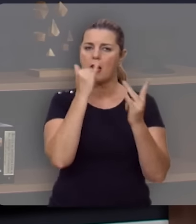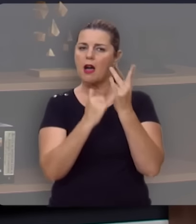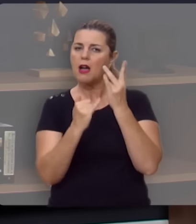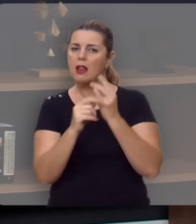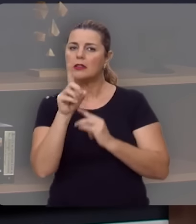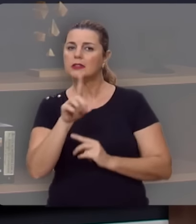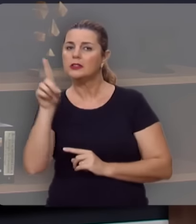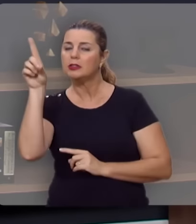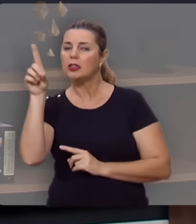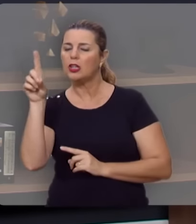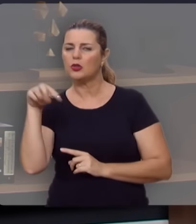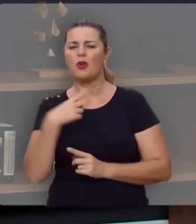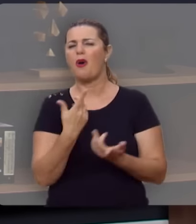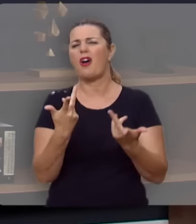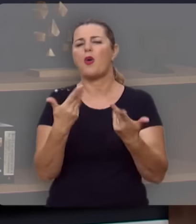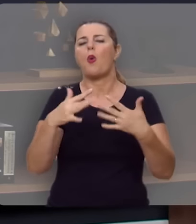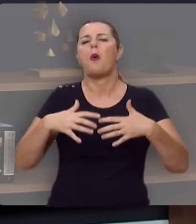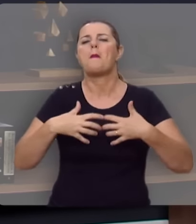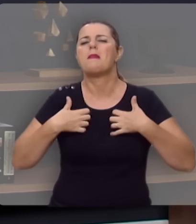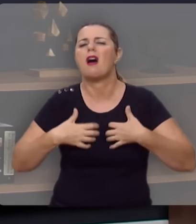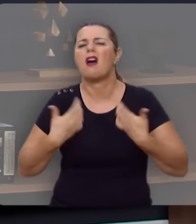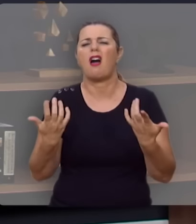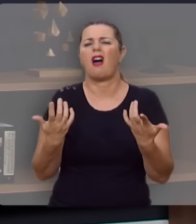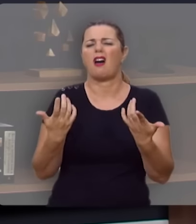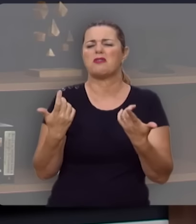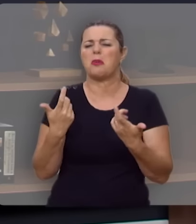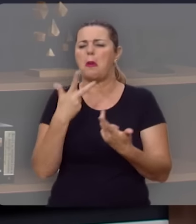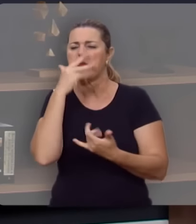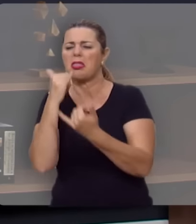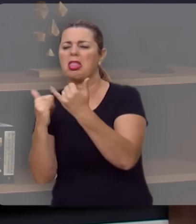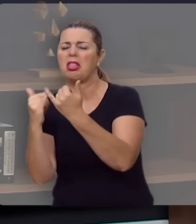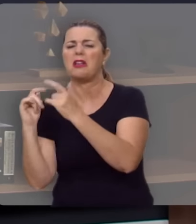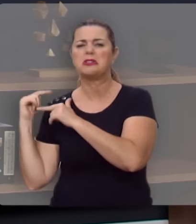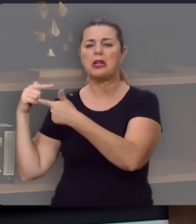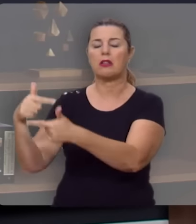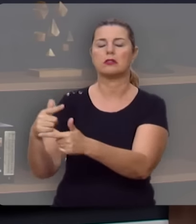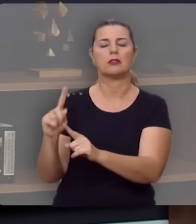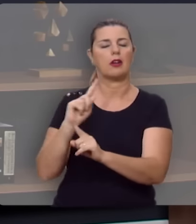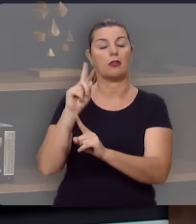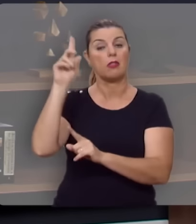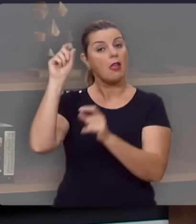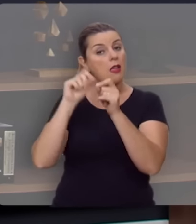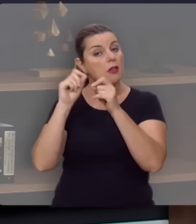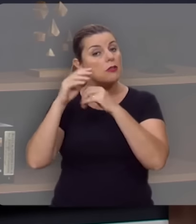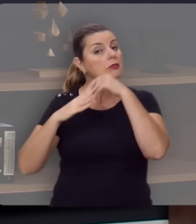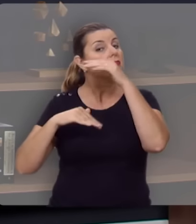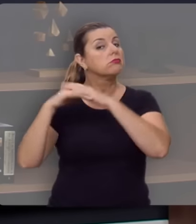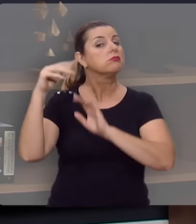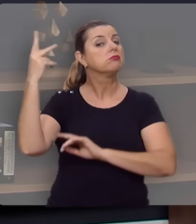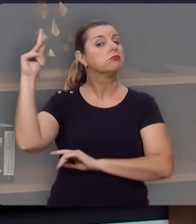a sua semelhança. Nós não viemos do macaco, nós não viemos dos símios, nós viemos das mãos do Criador.